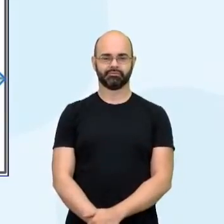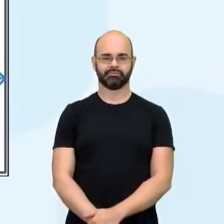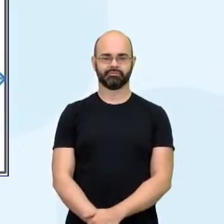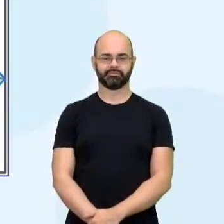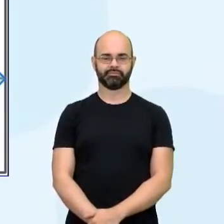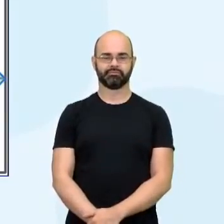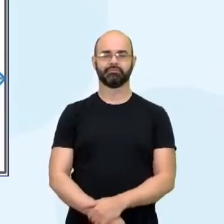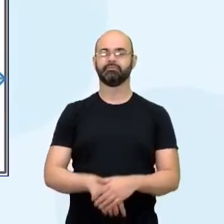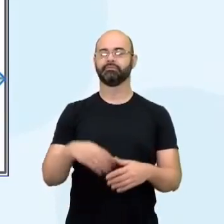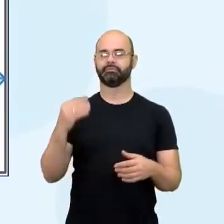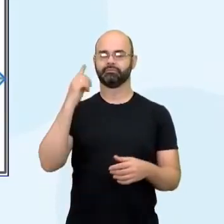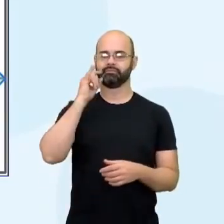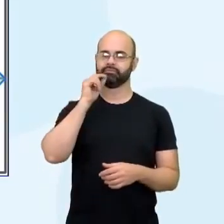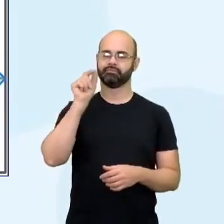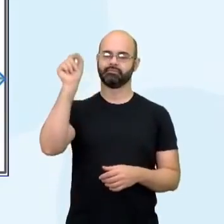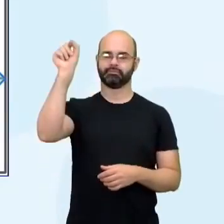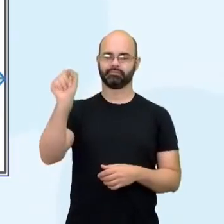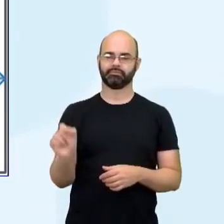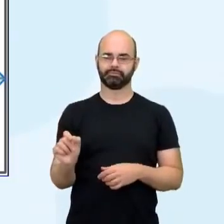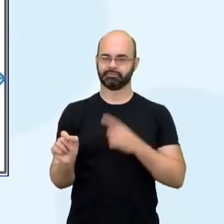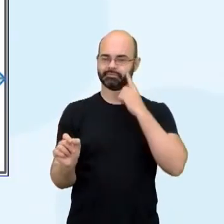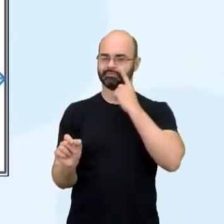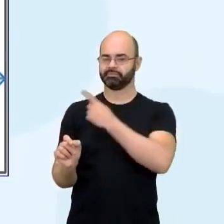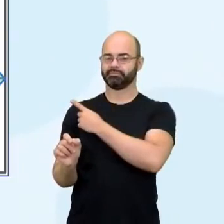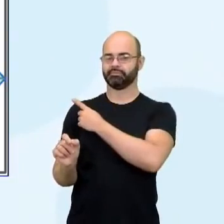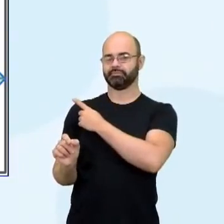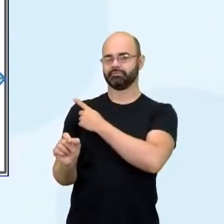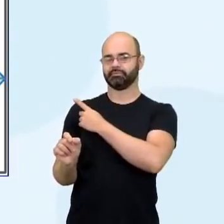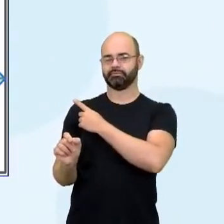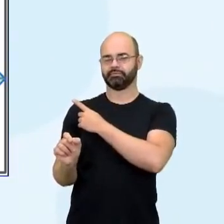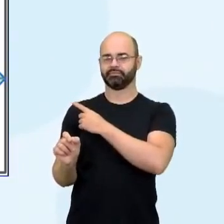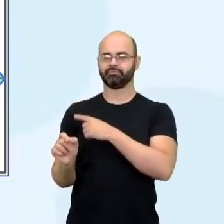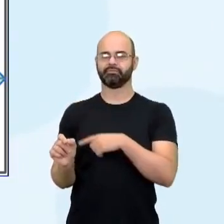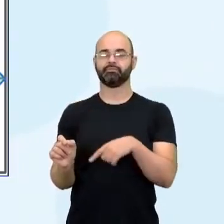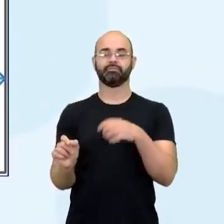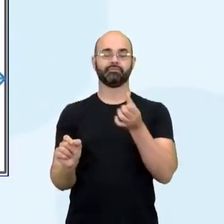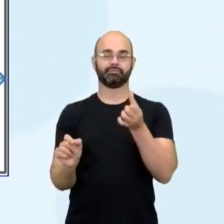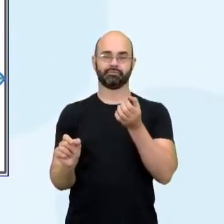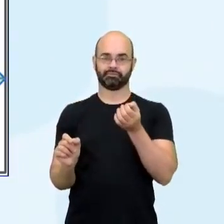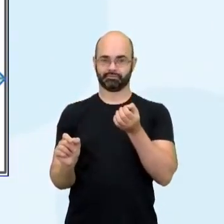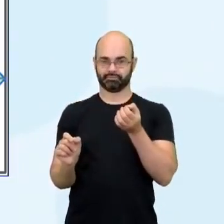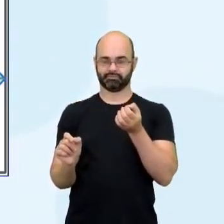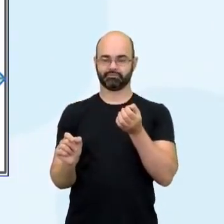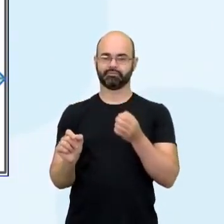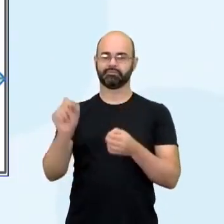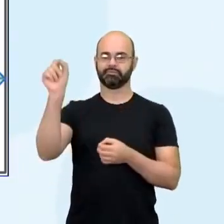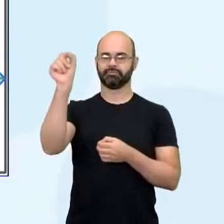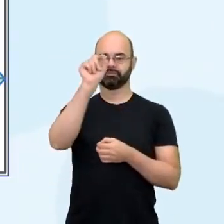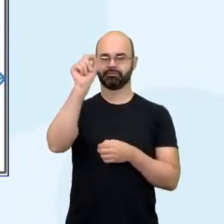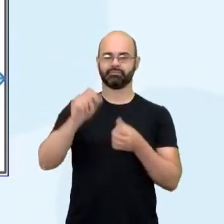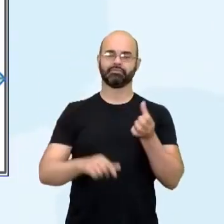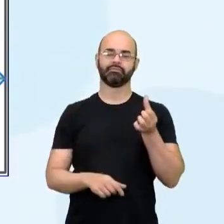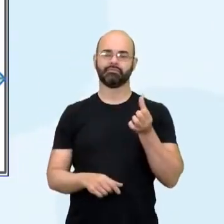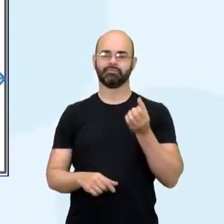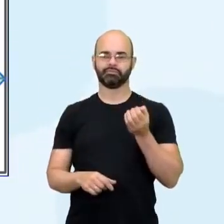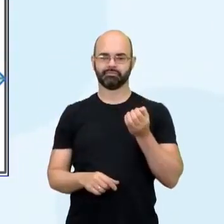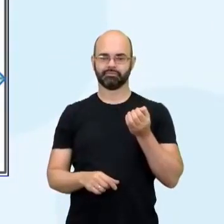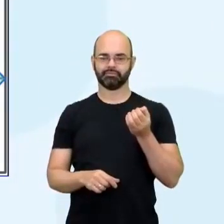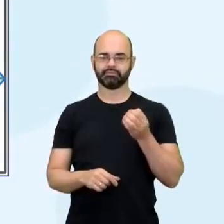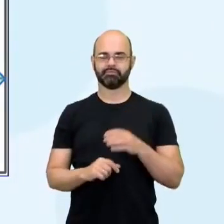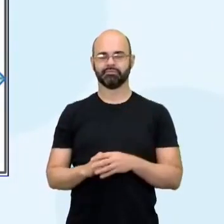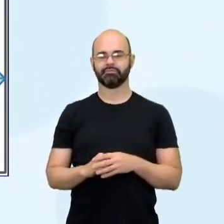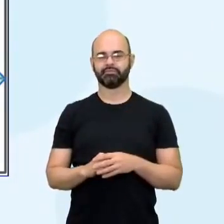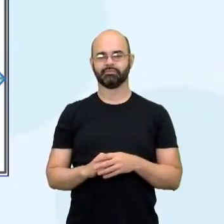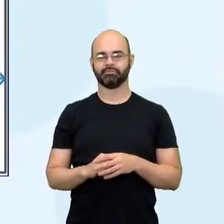que que acontece. O piso esmaltado lá que a Mariana comprou, ela tem 60 centímetros por 60 centímetros. Aqui a gente